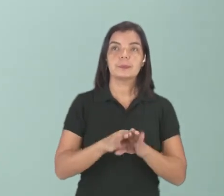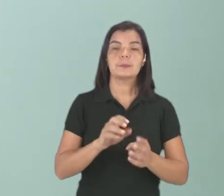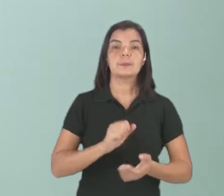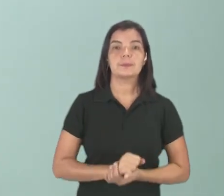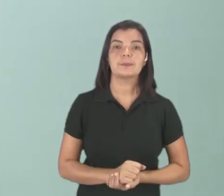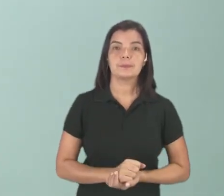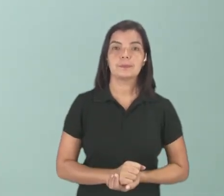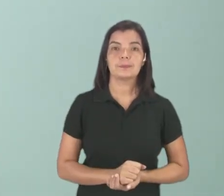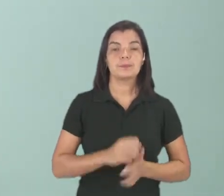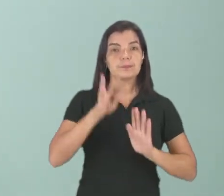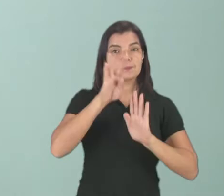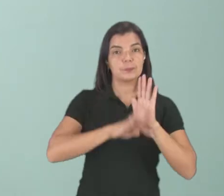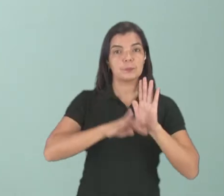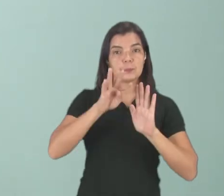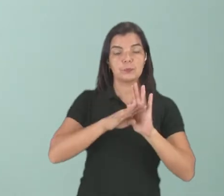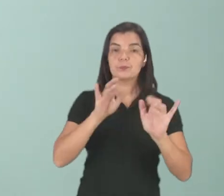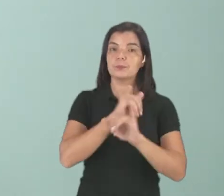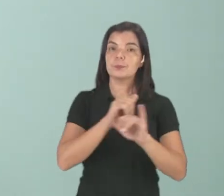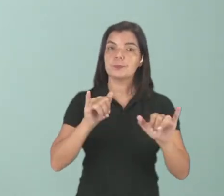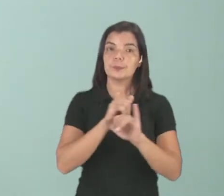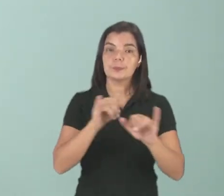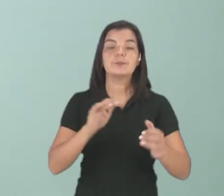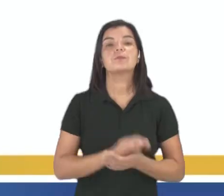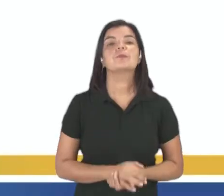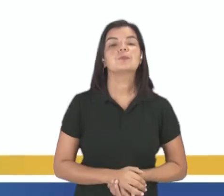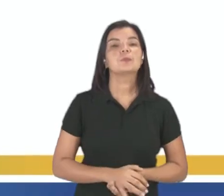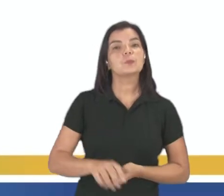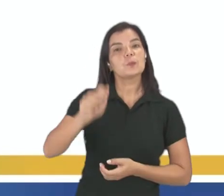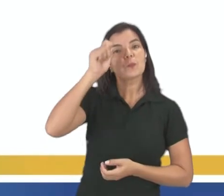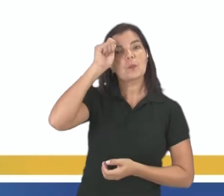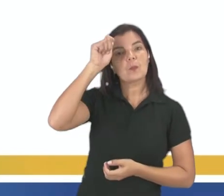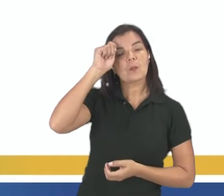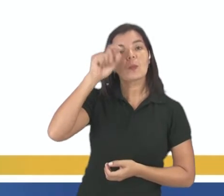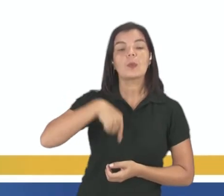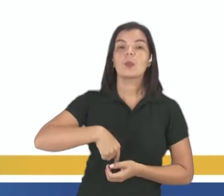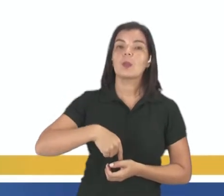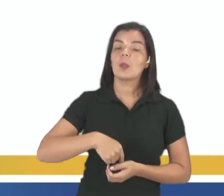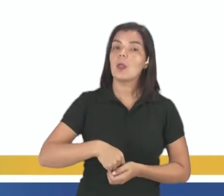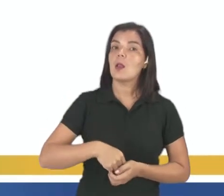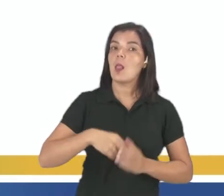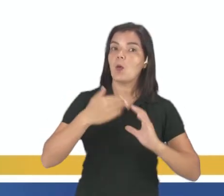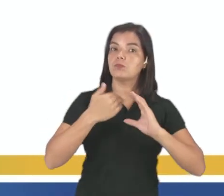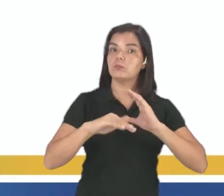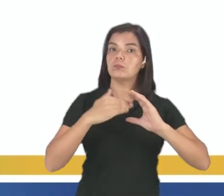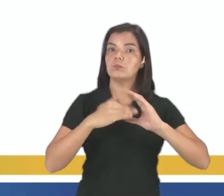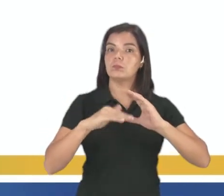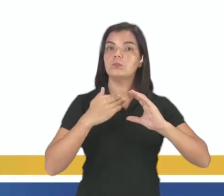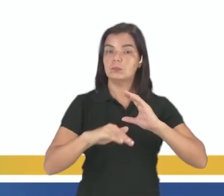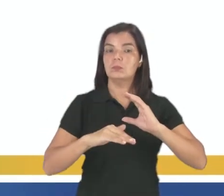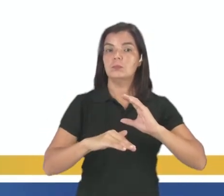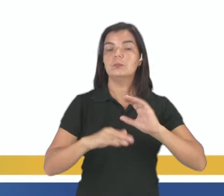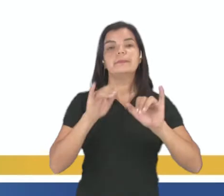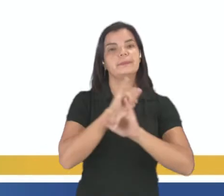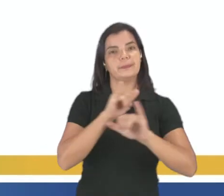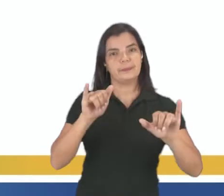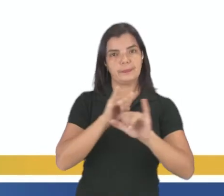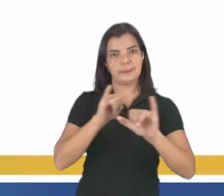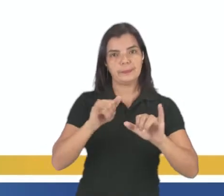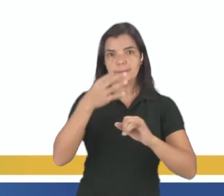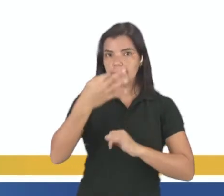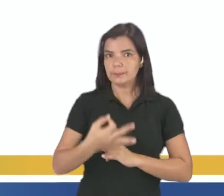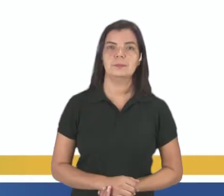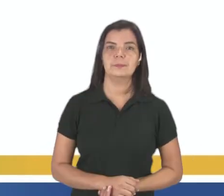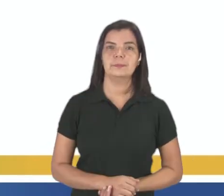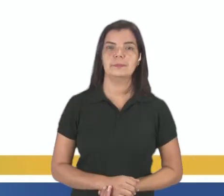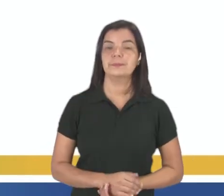né, do texto informativo, o autor, ele é o transmissor daquela notícia,